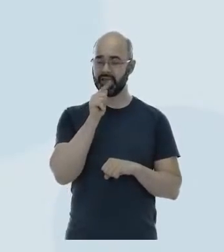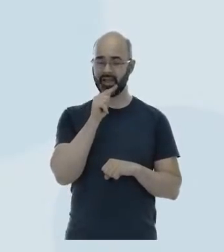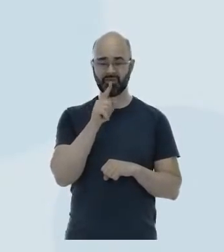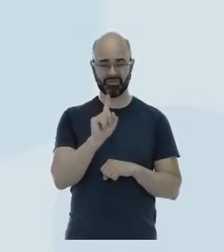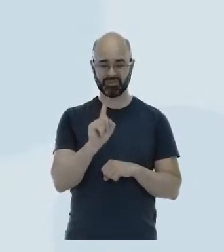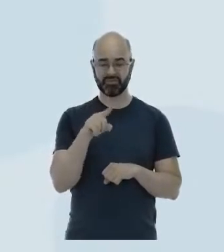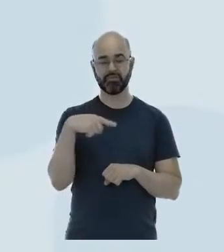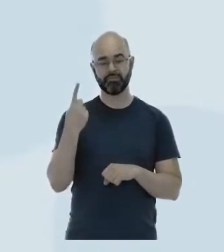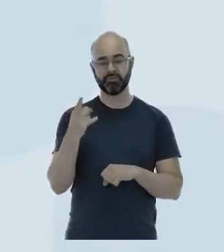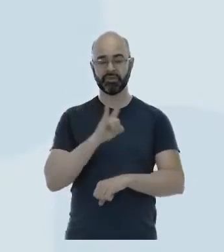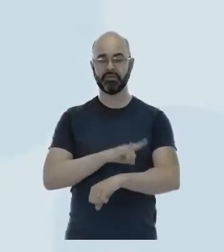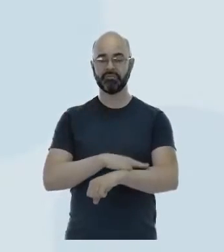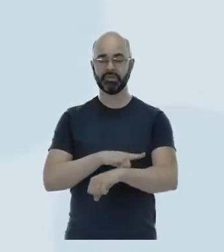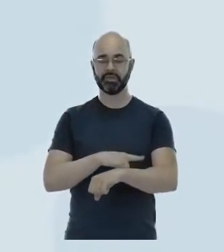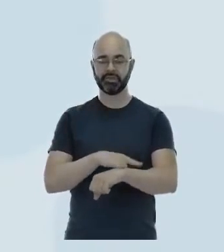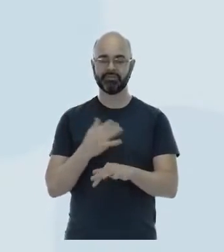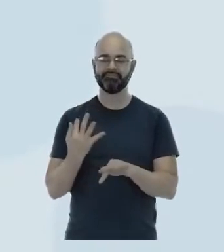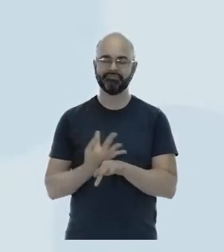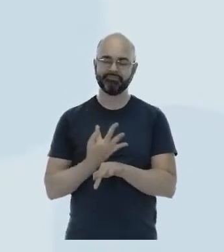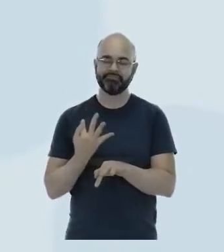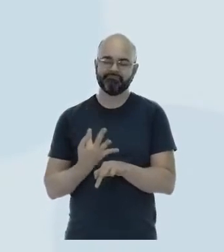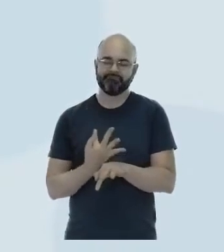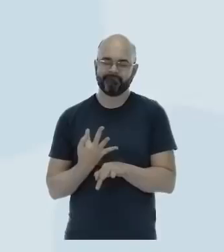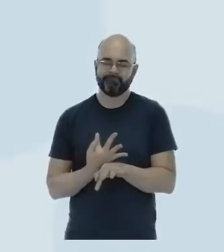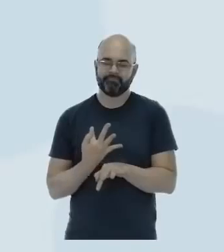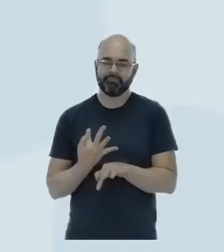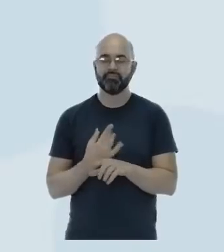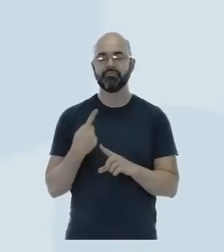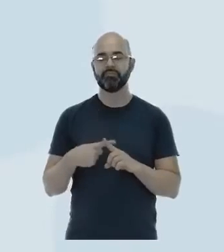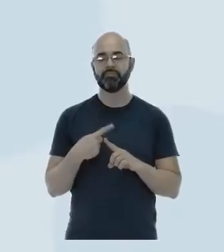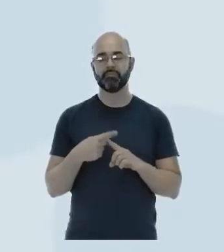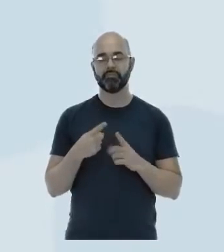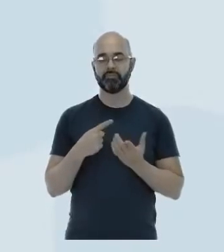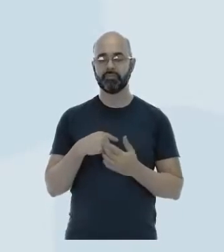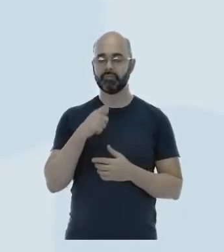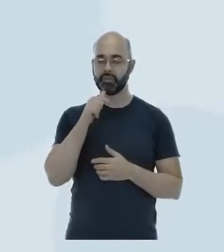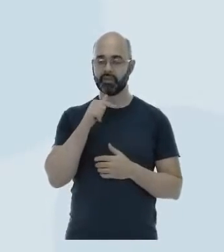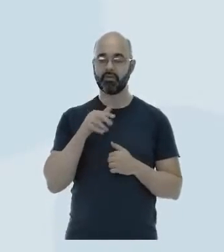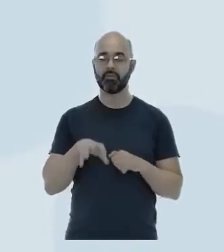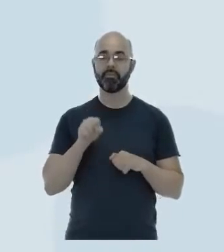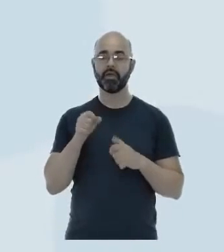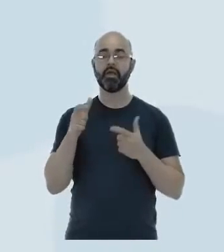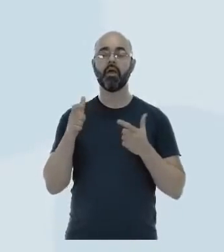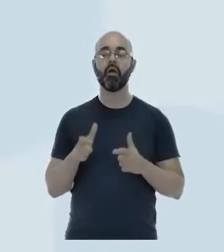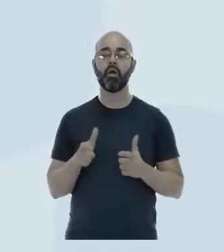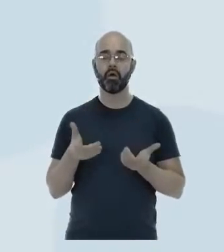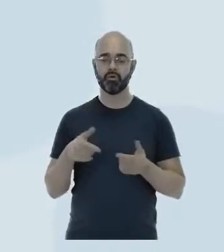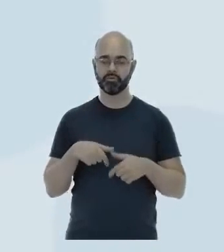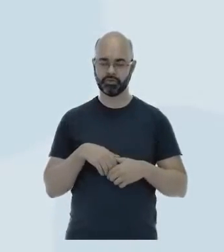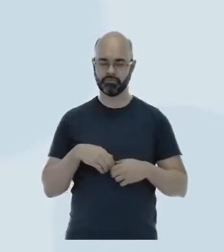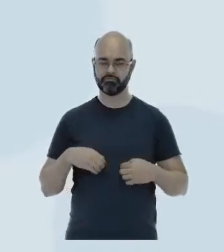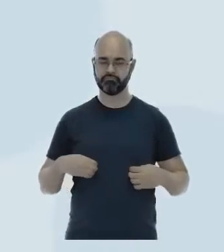no banheiro, porque aí o nosso organismo vai extrair a água daqui, no intestino grosso, por isso que é